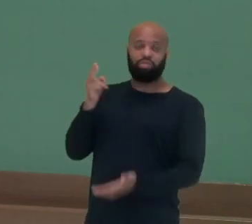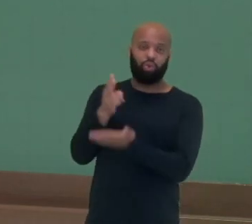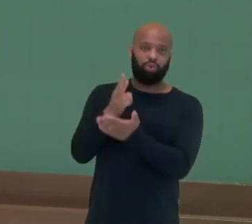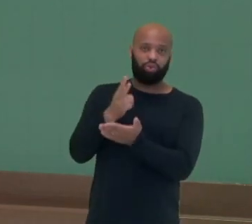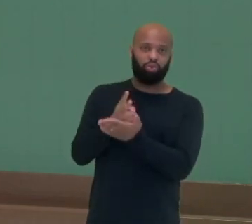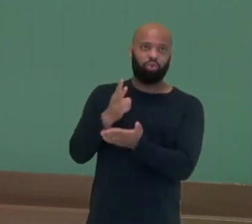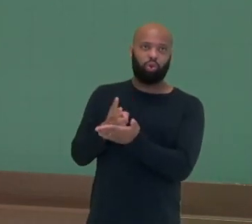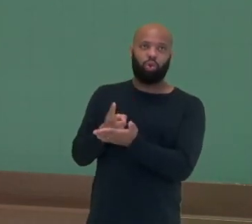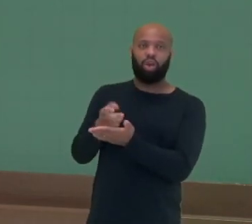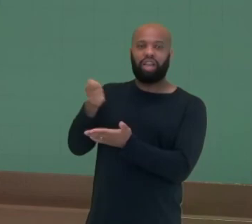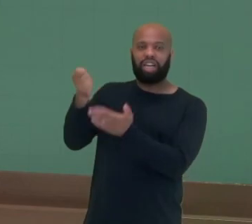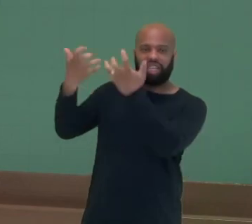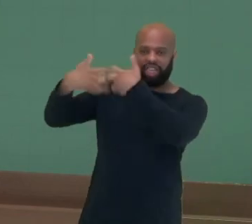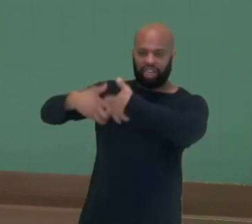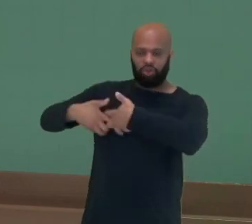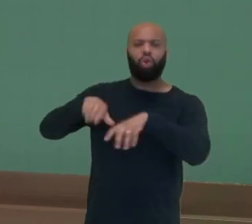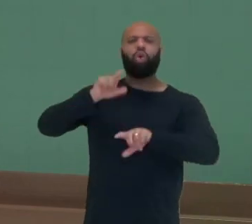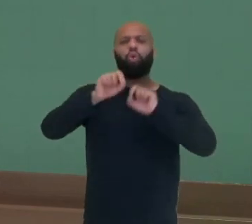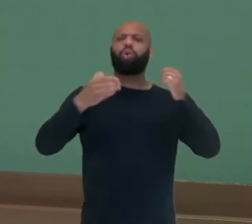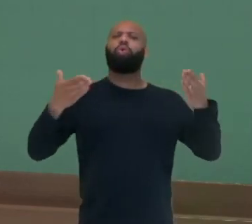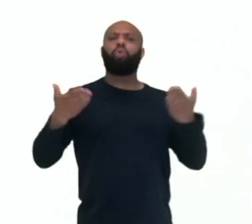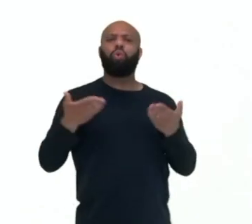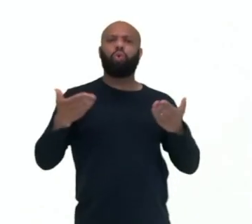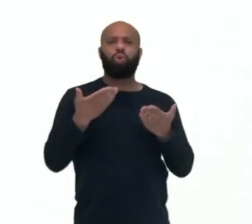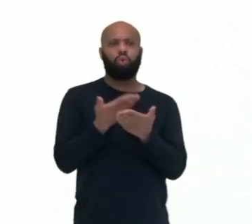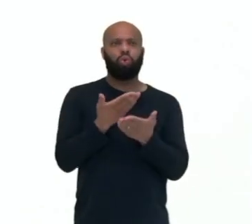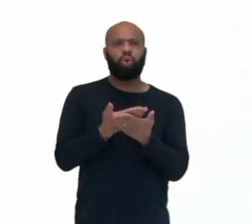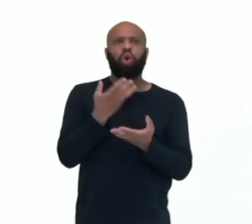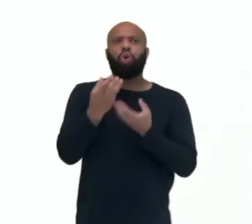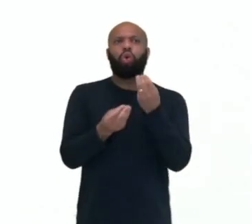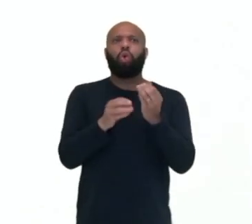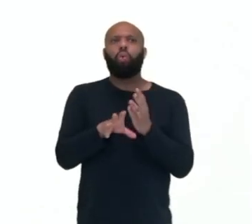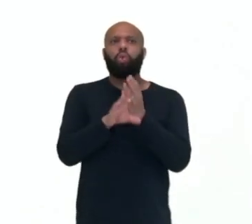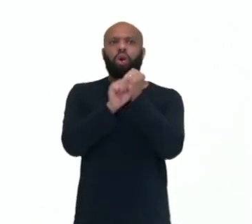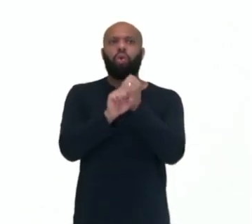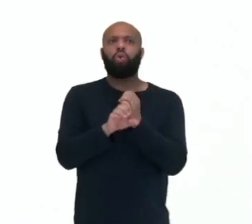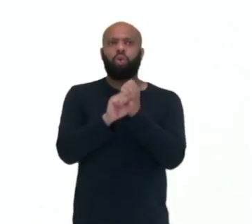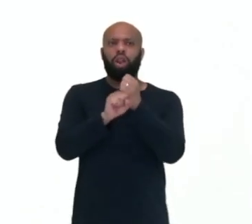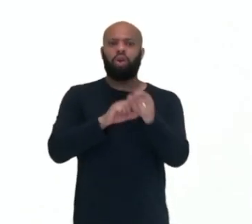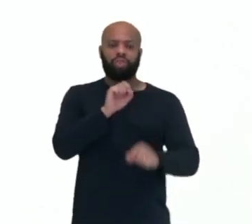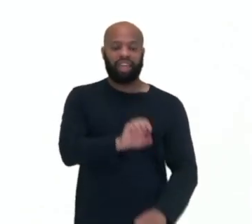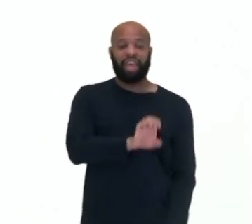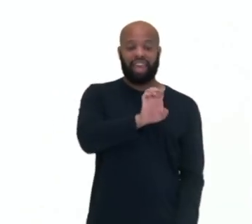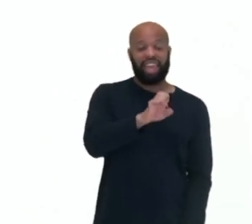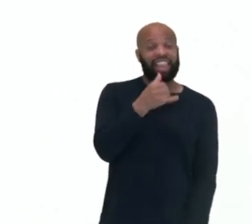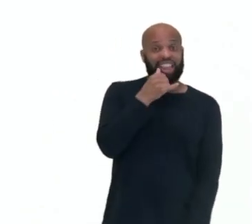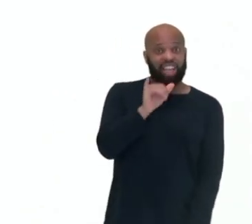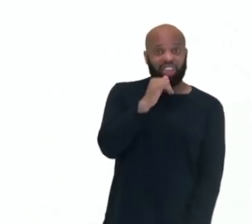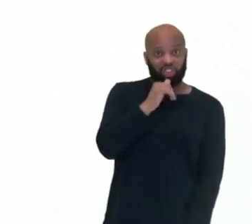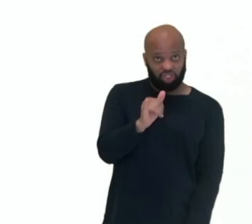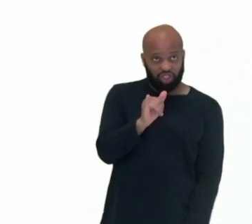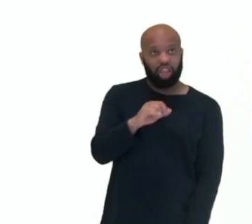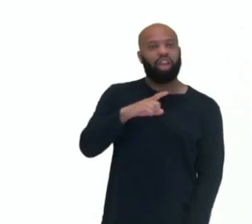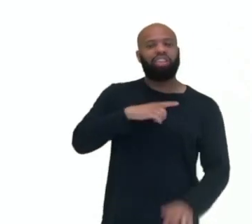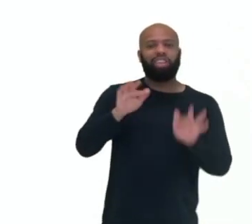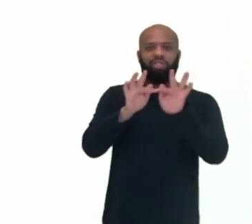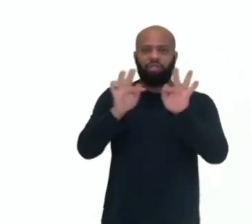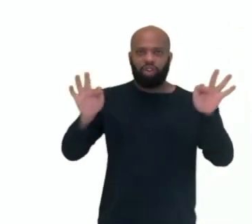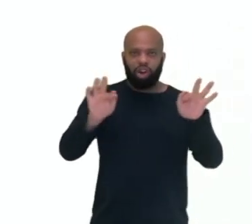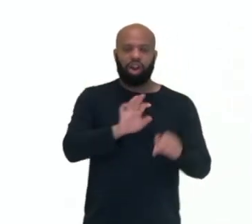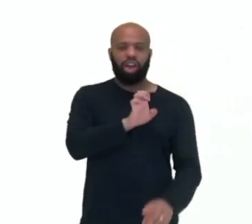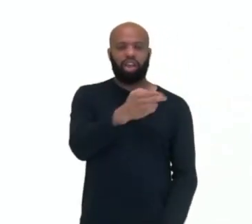ligado. E o que vimos na aula? Como calcular a energia elétrica. Aprendemos, temos uma fórmula.